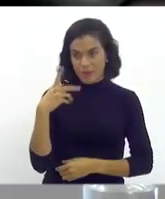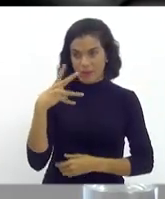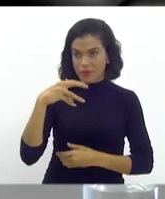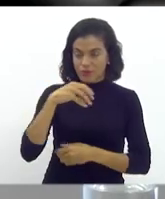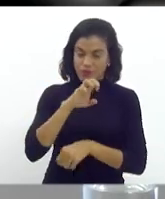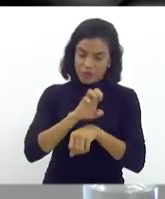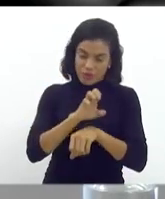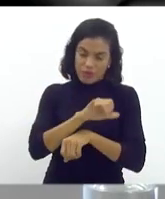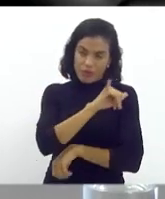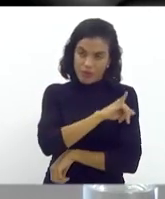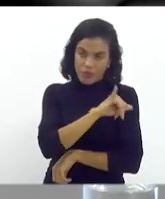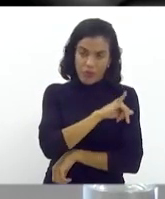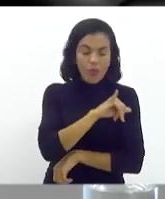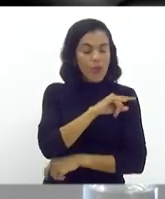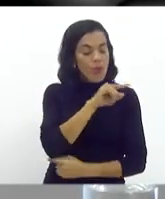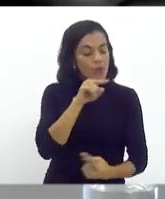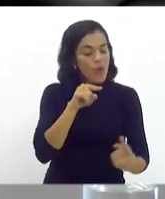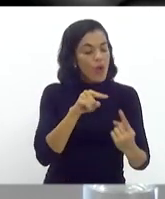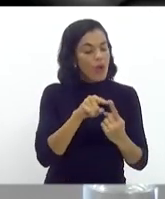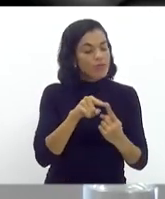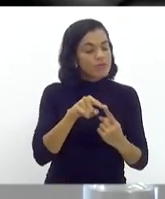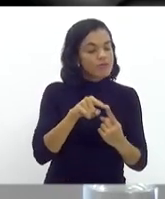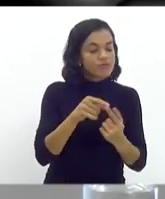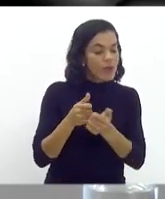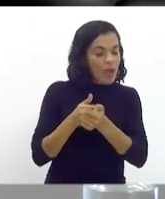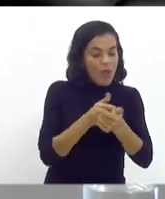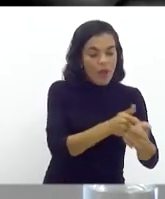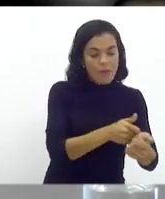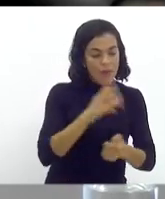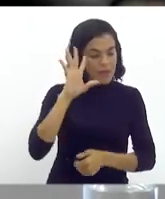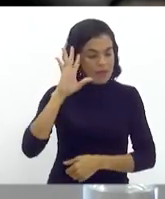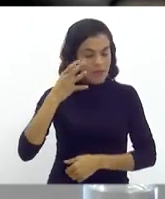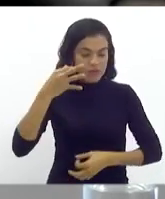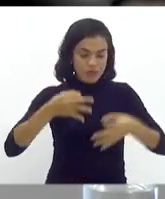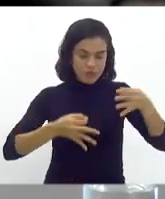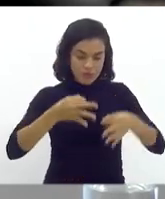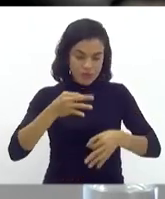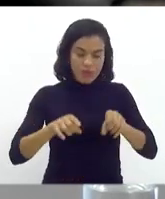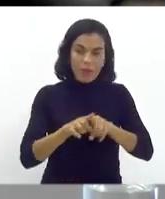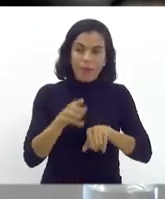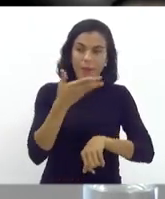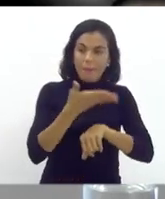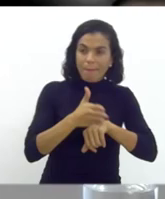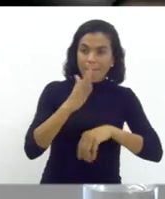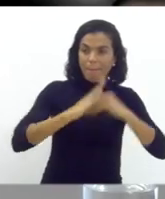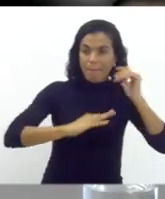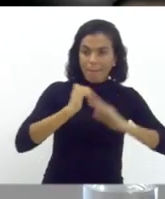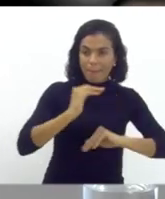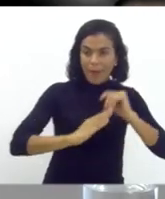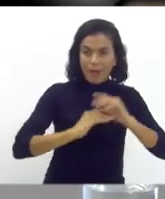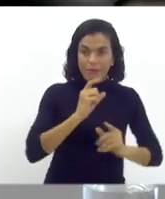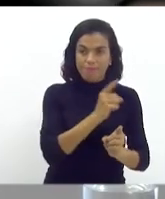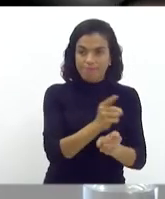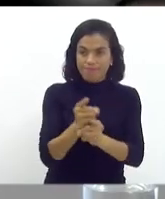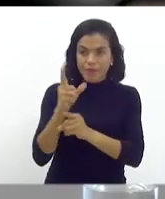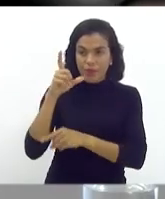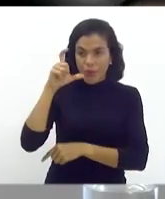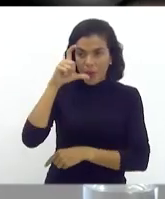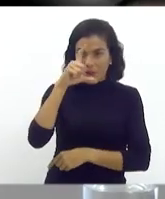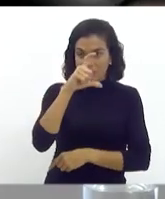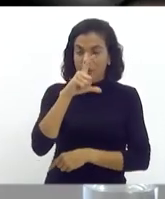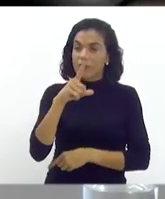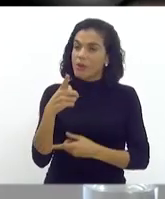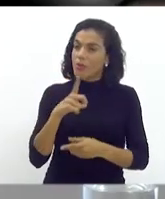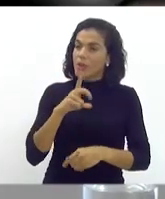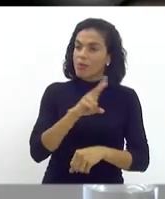Janeiro que é destinada a acompanhar as decisões judiciais e práticas relacionadas ao reconhecimento então nós temos